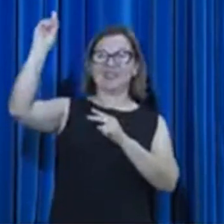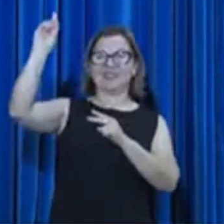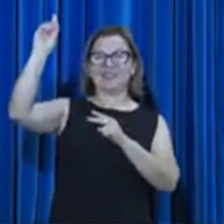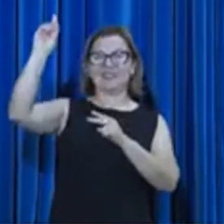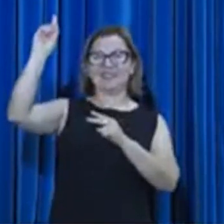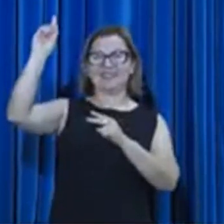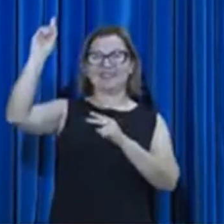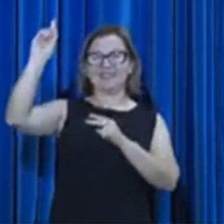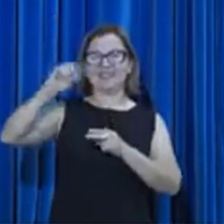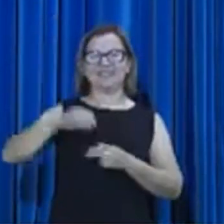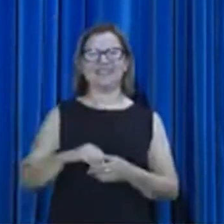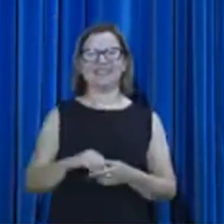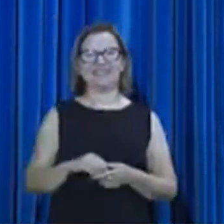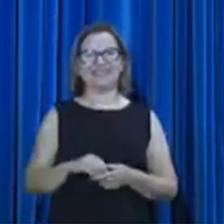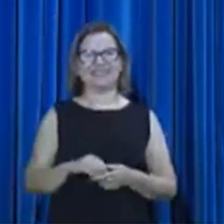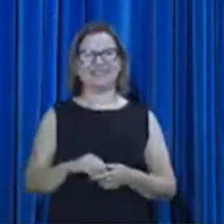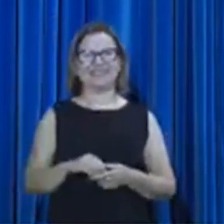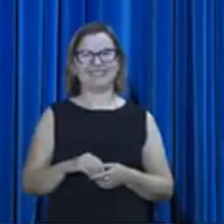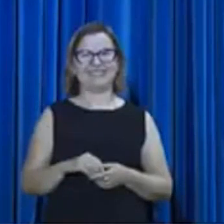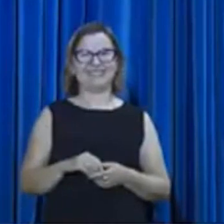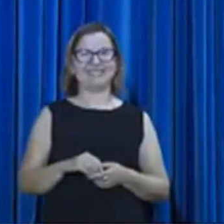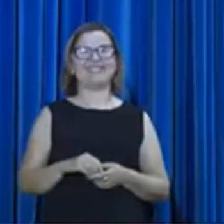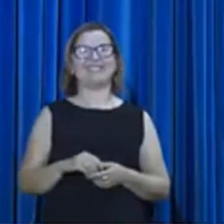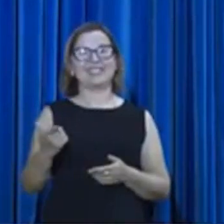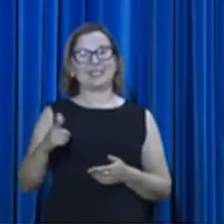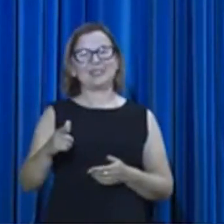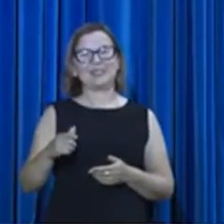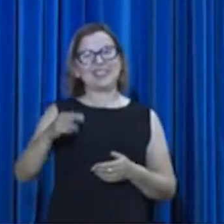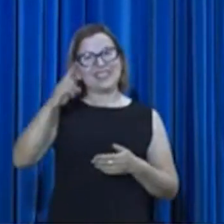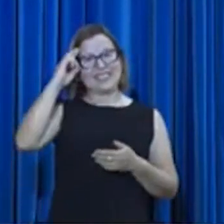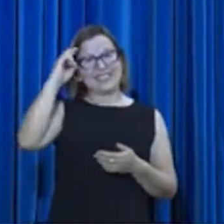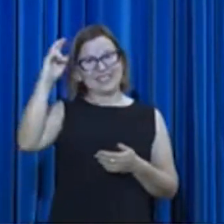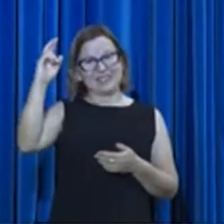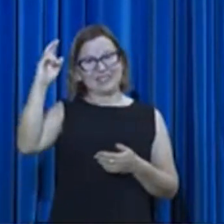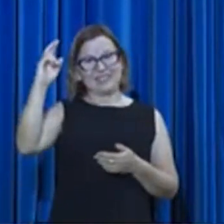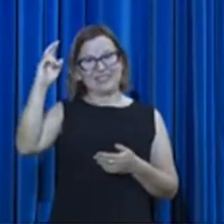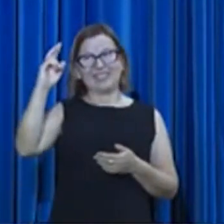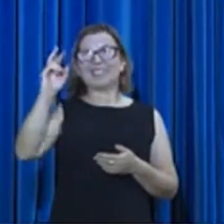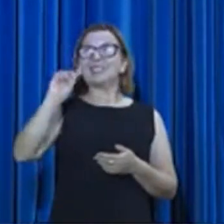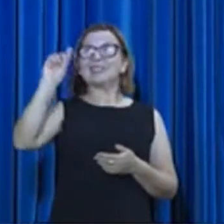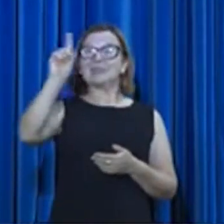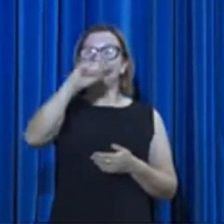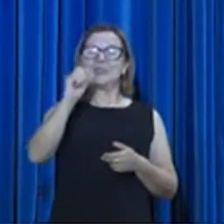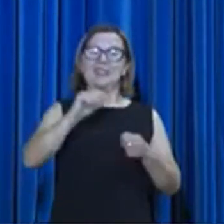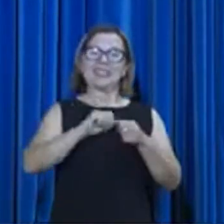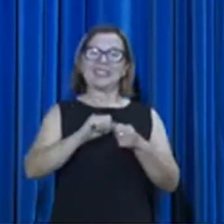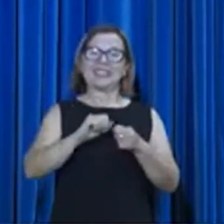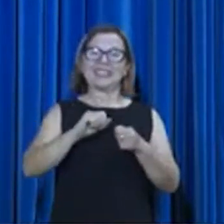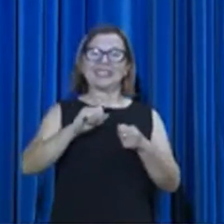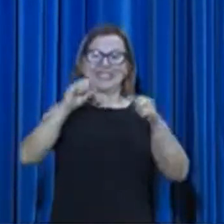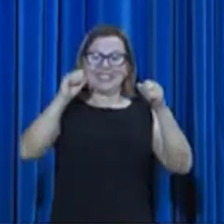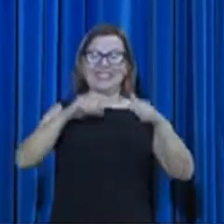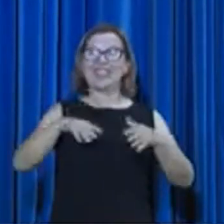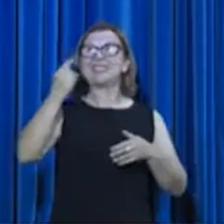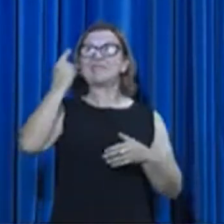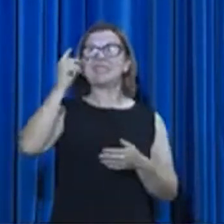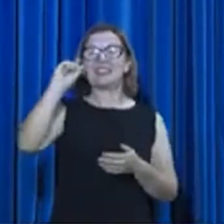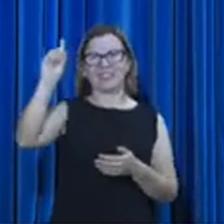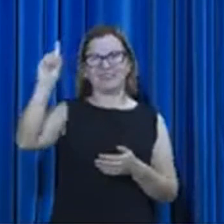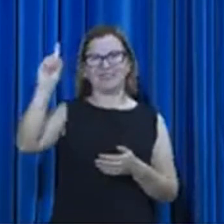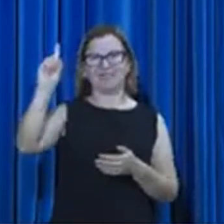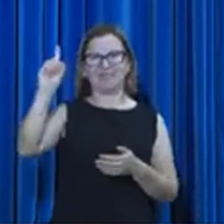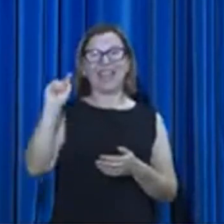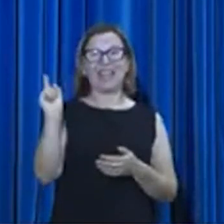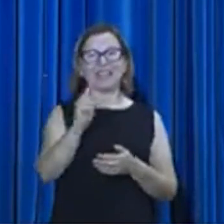Eu quero ler de novo. Senhor, Tu nos criaste para Ti, e a